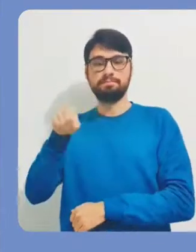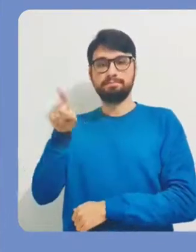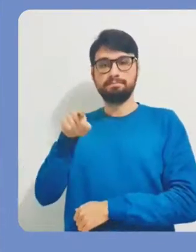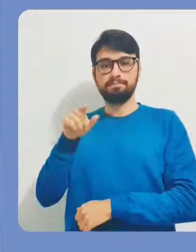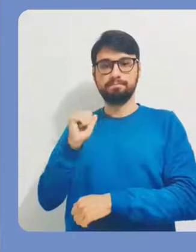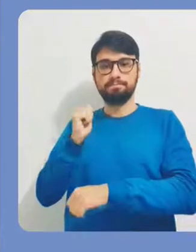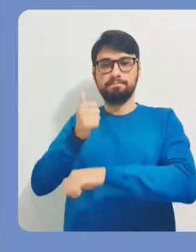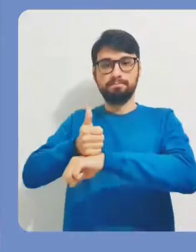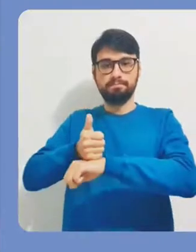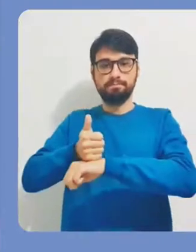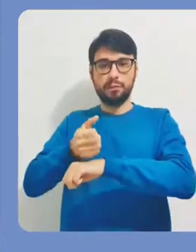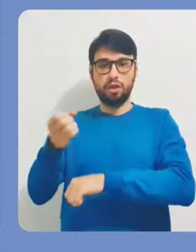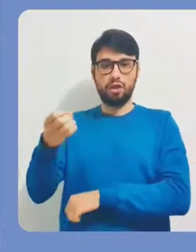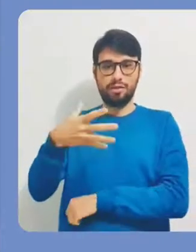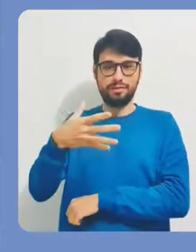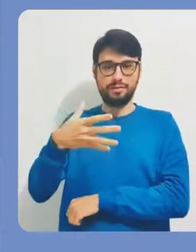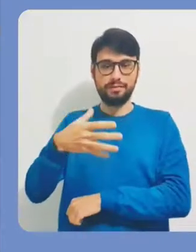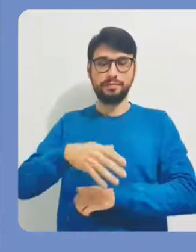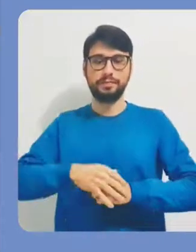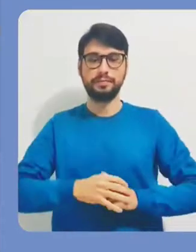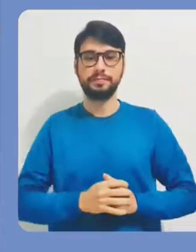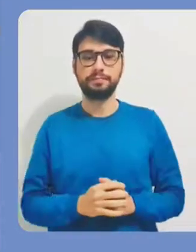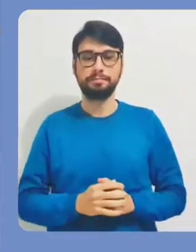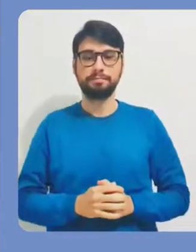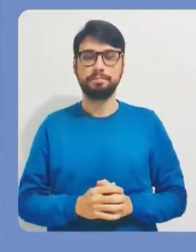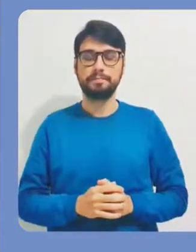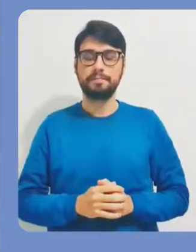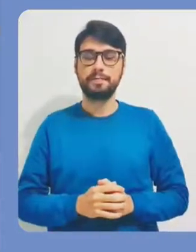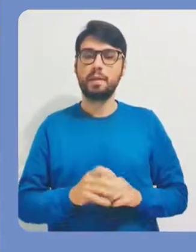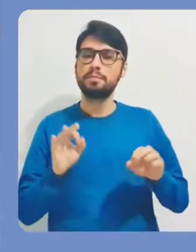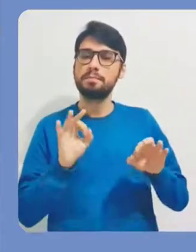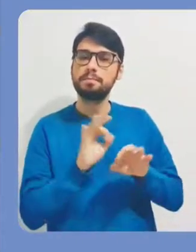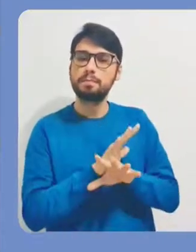página. Nesse caso, eu vou optar por excluir esta página.